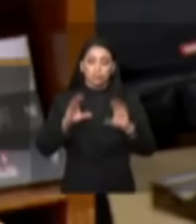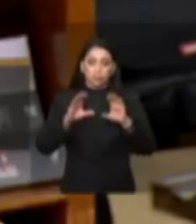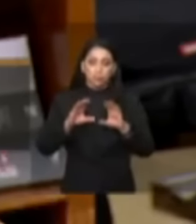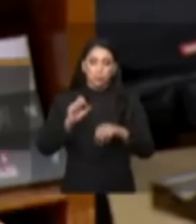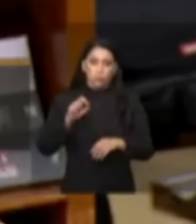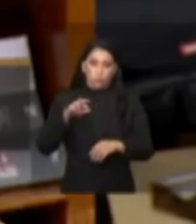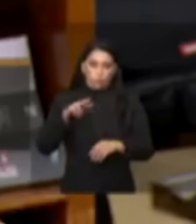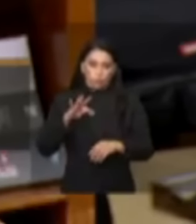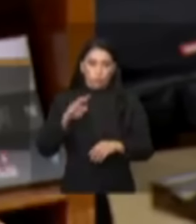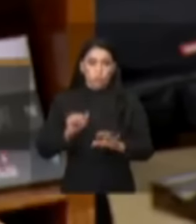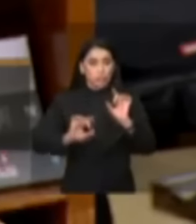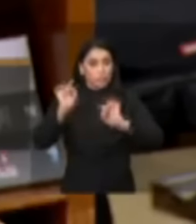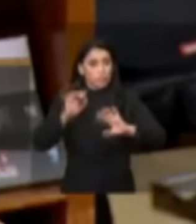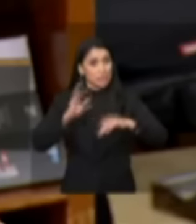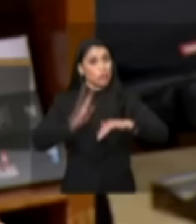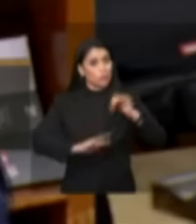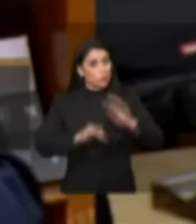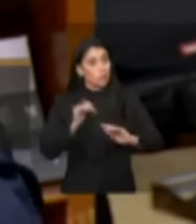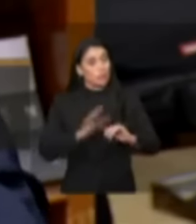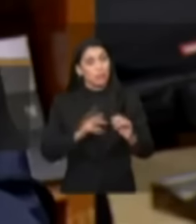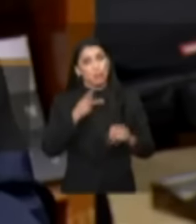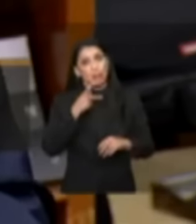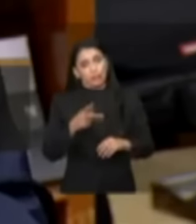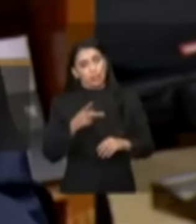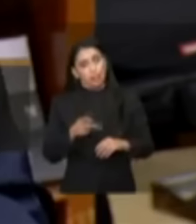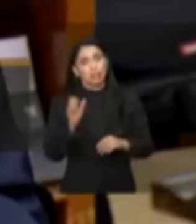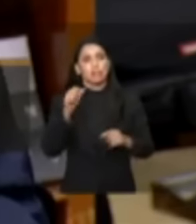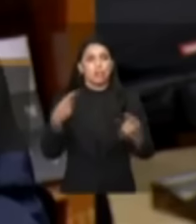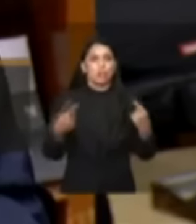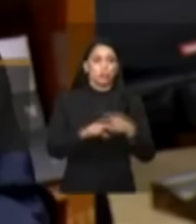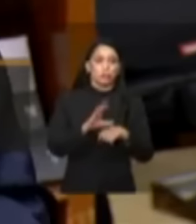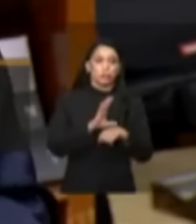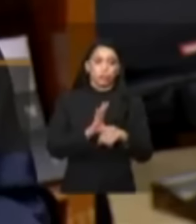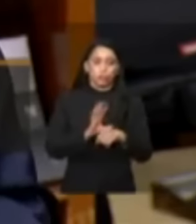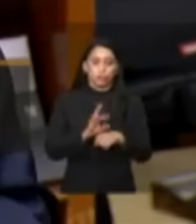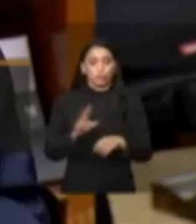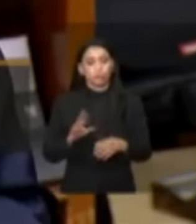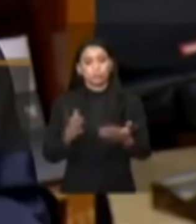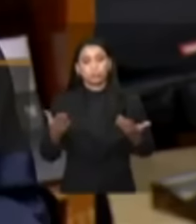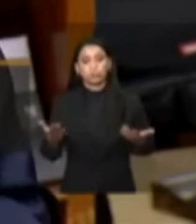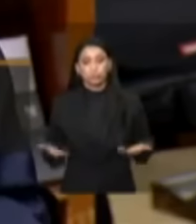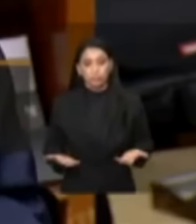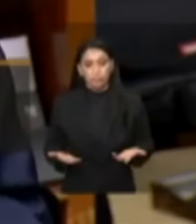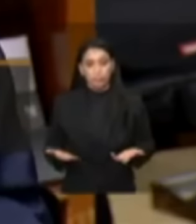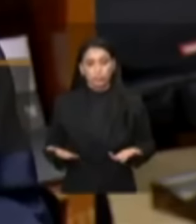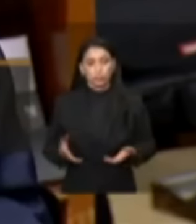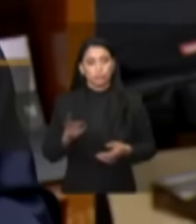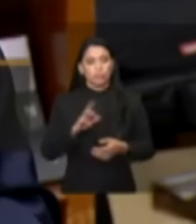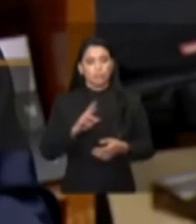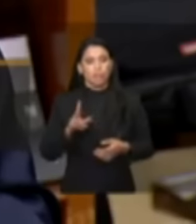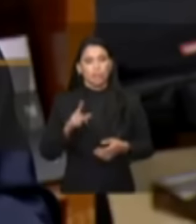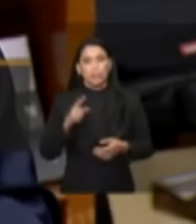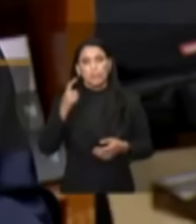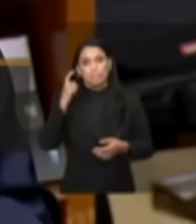era o órgão competente para dizer esta incidência é inconstitucional portanto eu não entendo